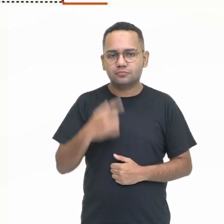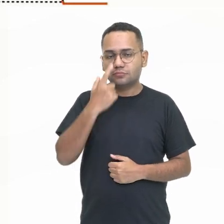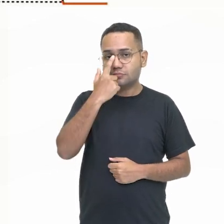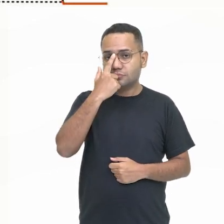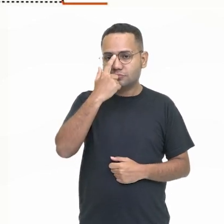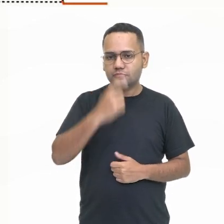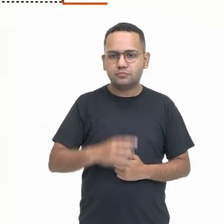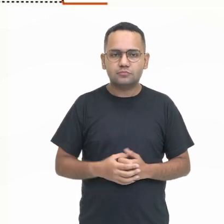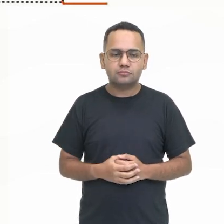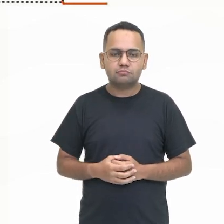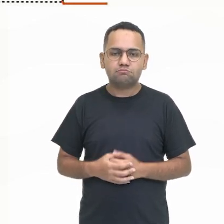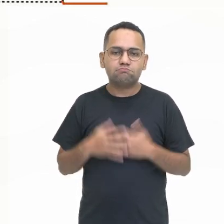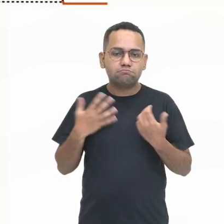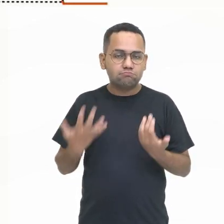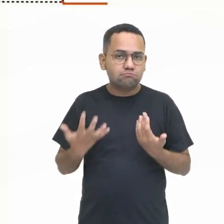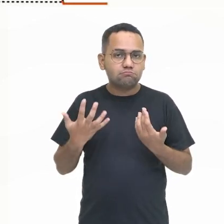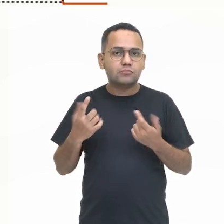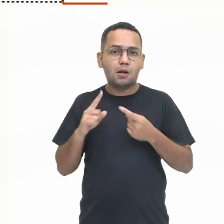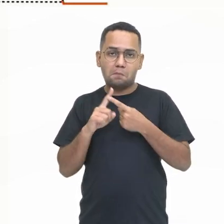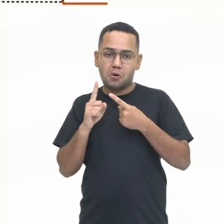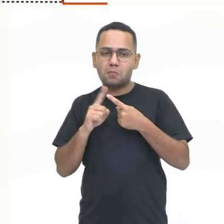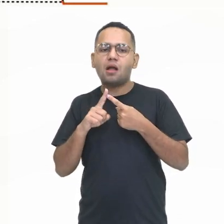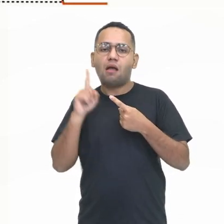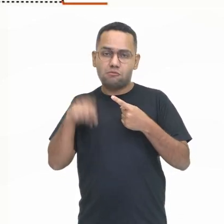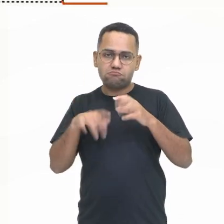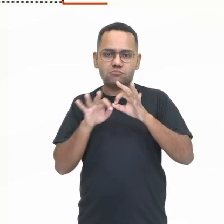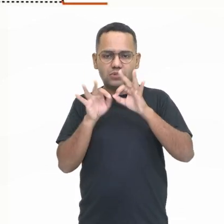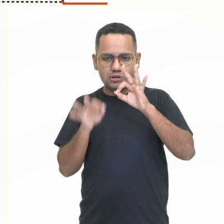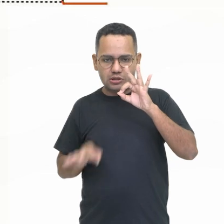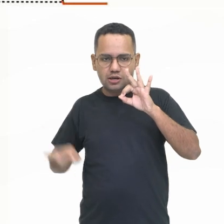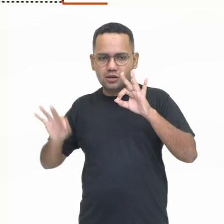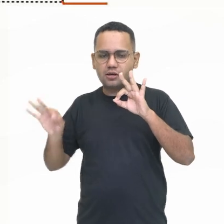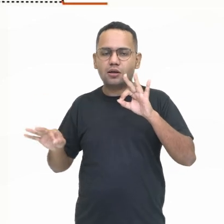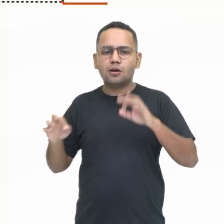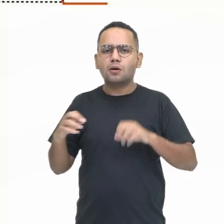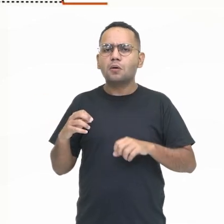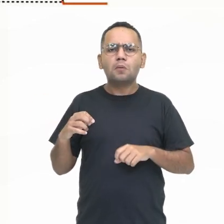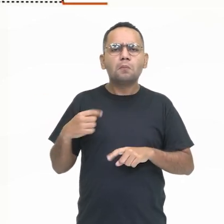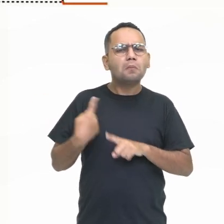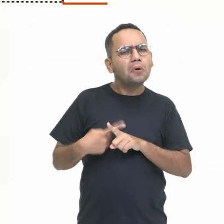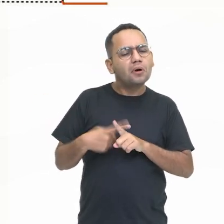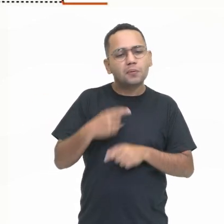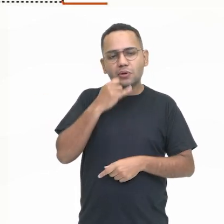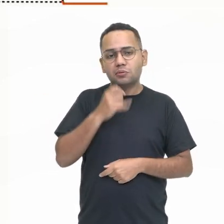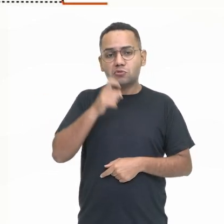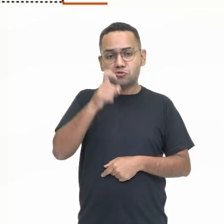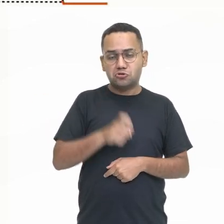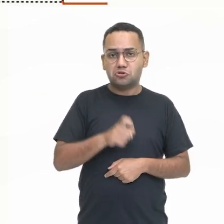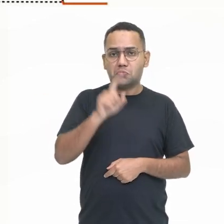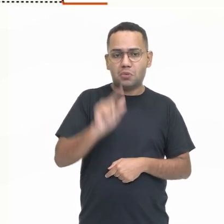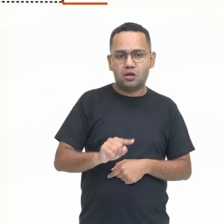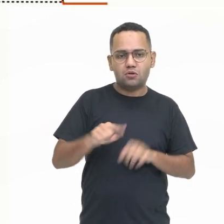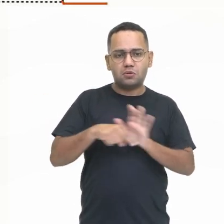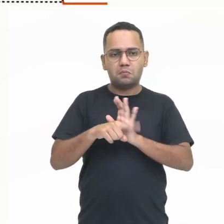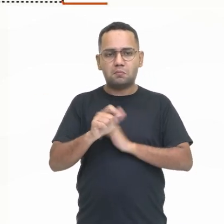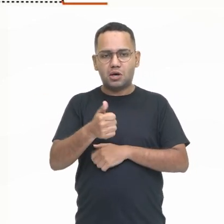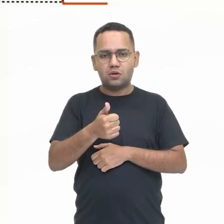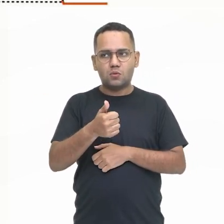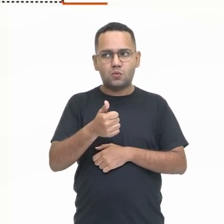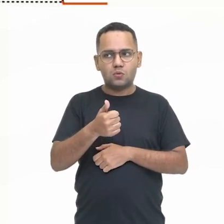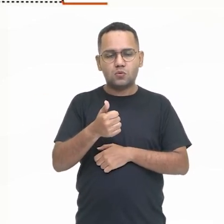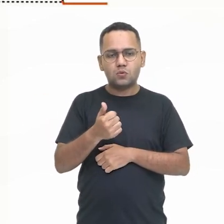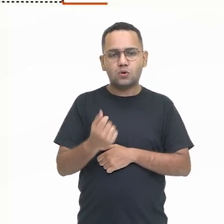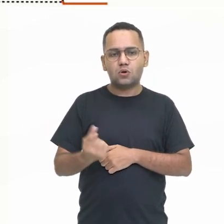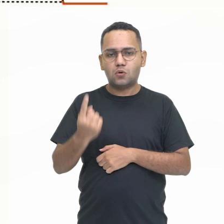Vejam, ela é decrescente nos intervalos para x menor que menos 1. Olha o que o professor falou para você,